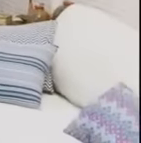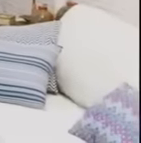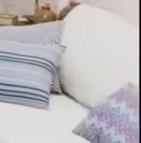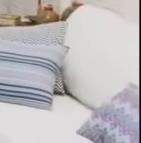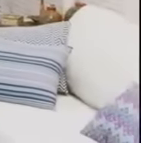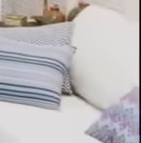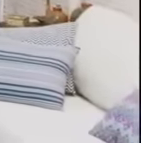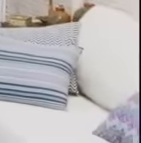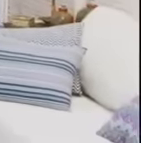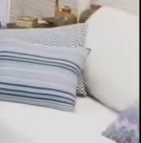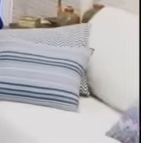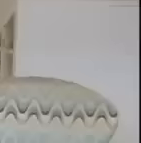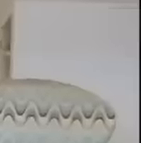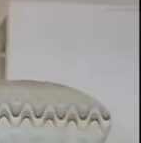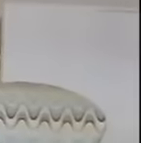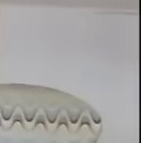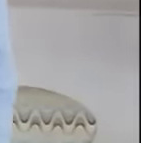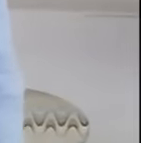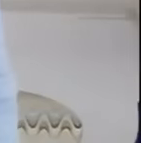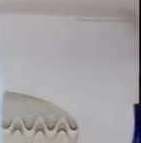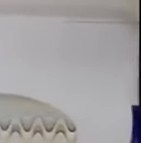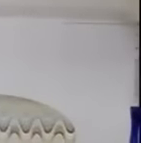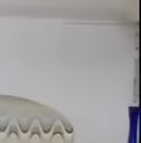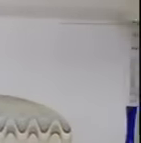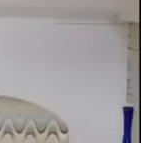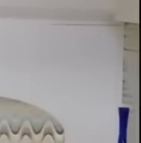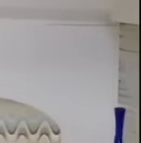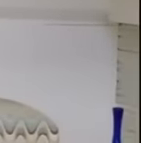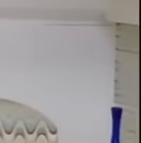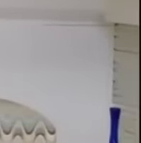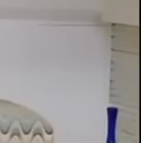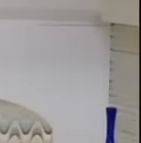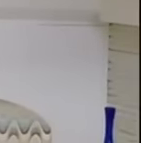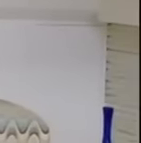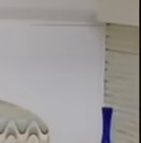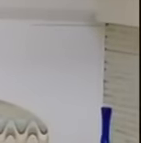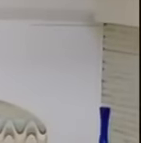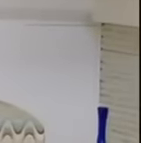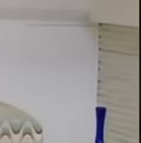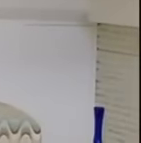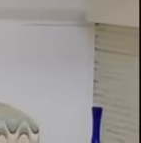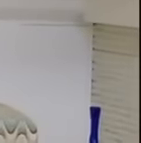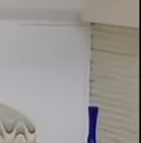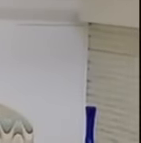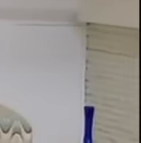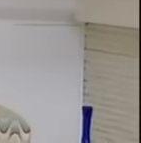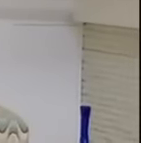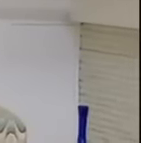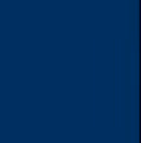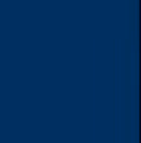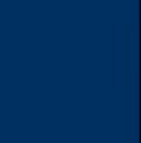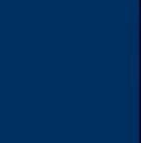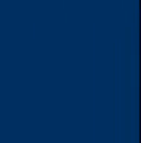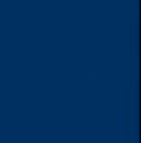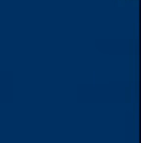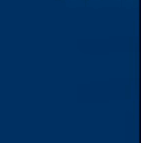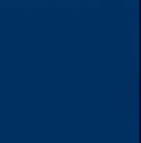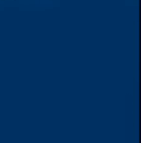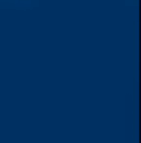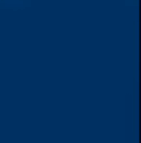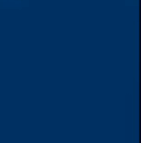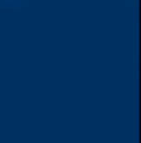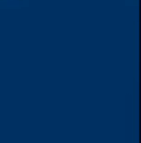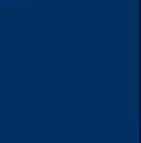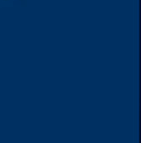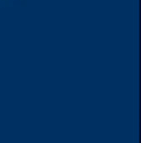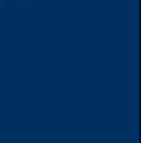vem entregar as compras, rapaz. Moacir Franco, você esqueceu que você me convidou pra almoçar, cara? É mesmo.